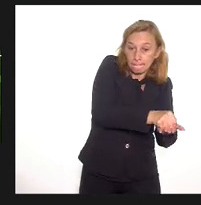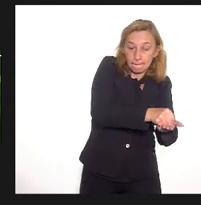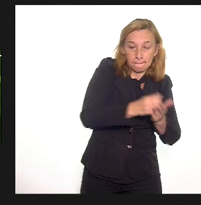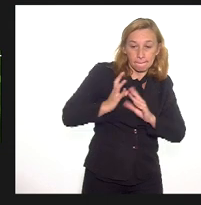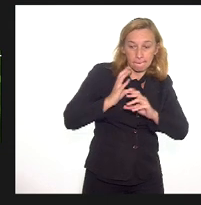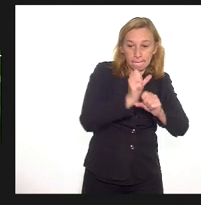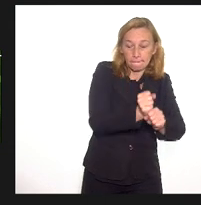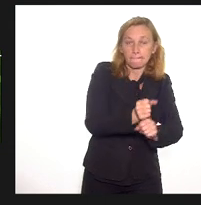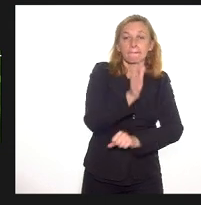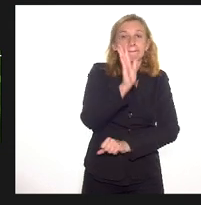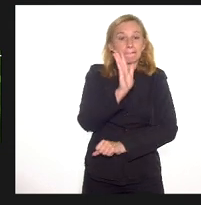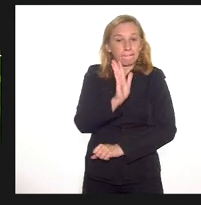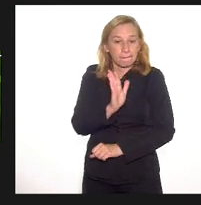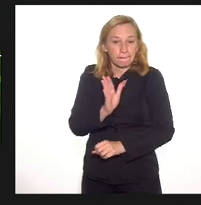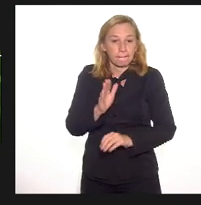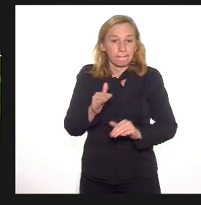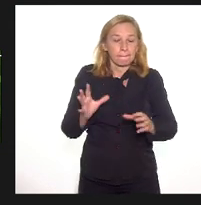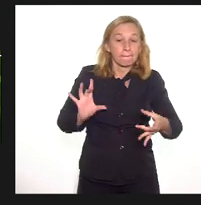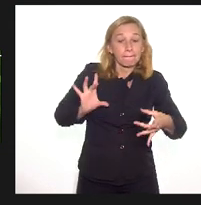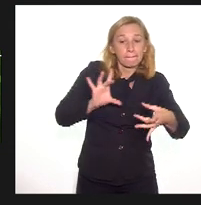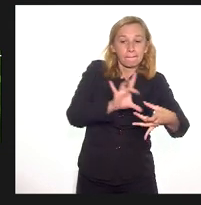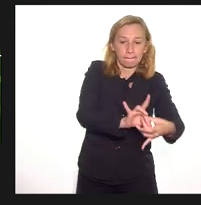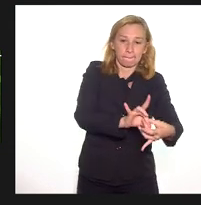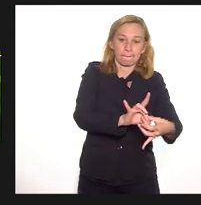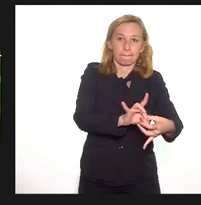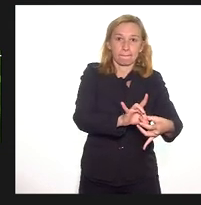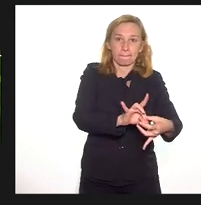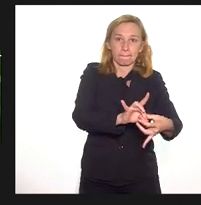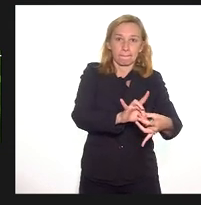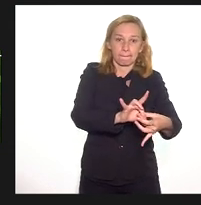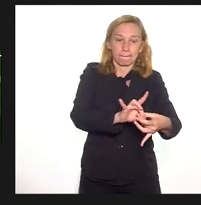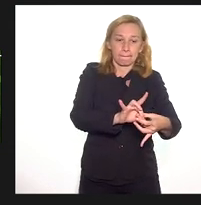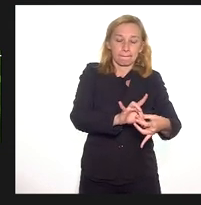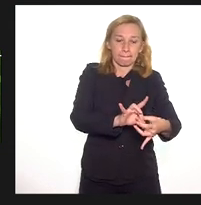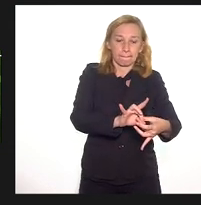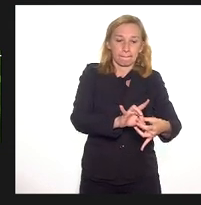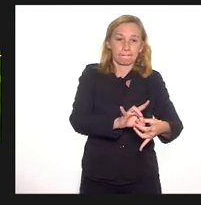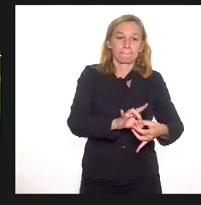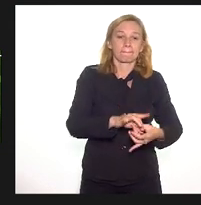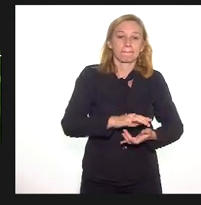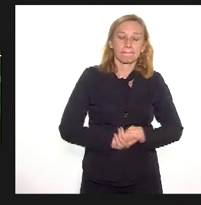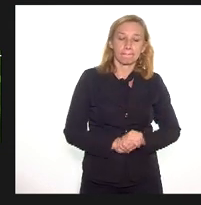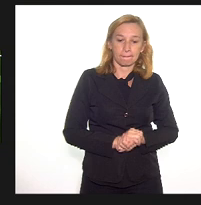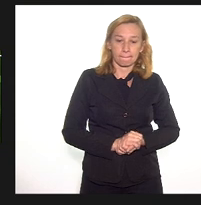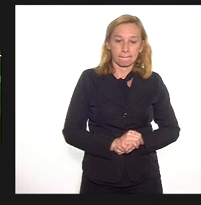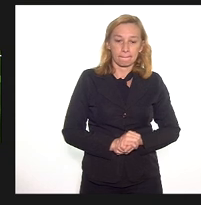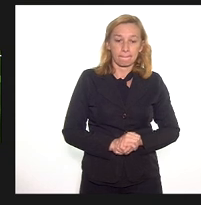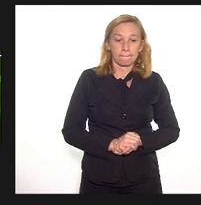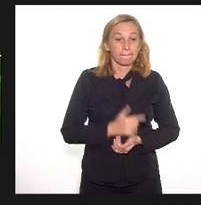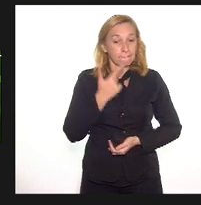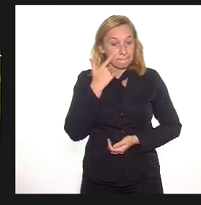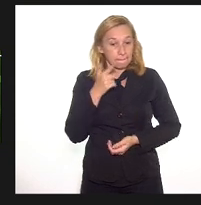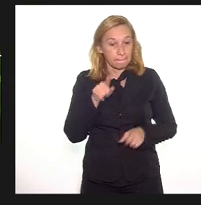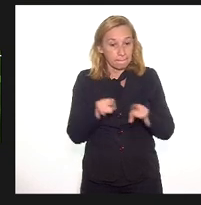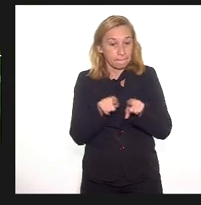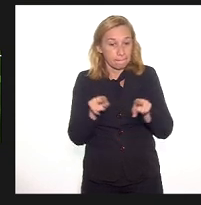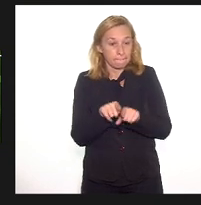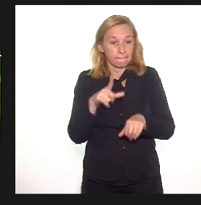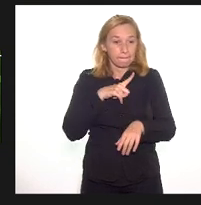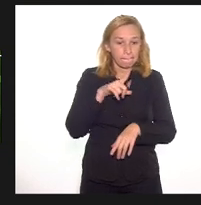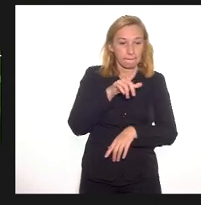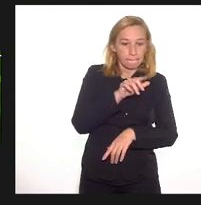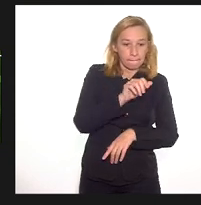contábeis, ela passa a ser complementar, ela é secundária. Vale notar aqui também que a gente teve a